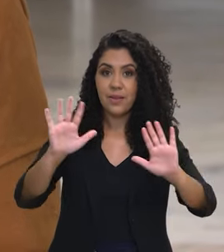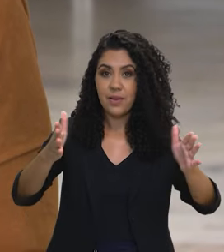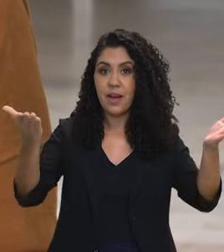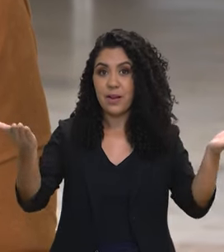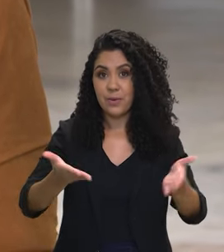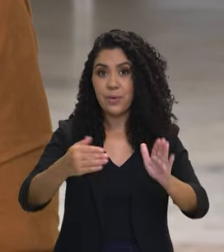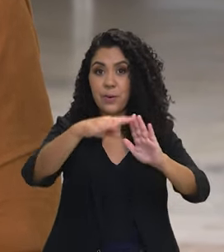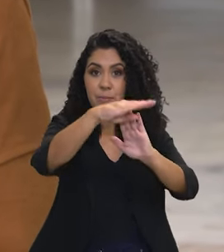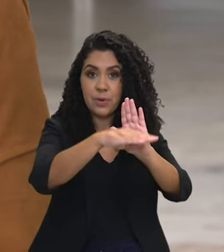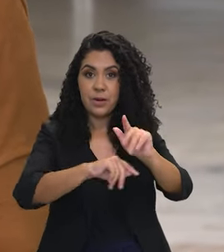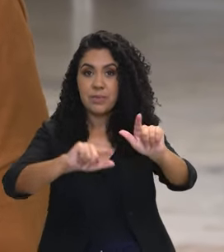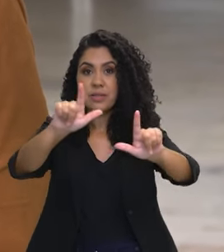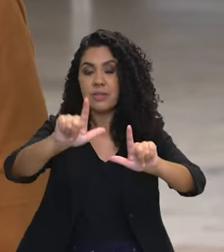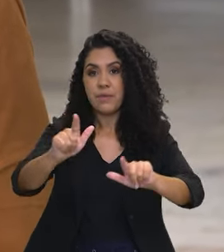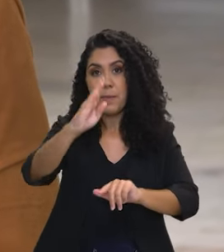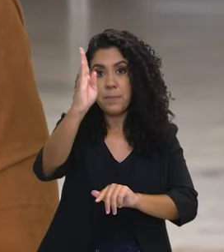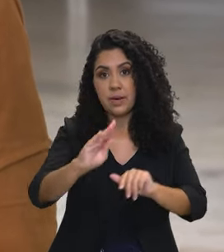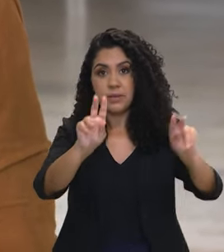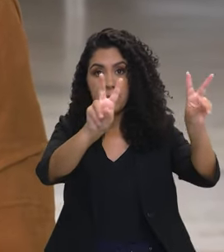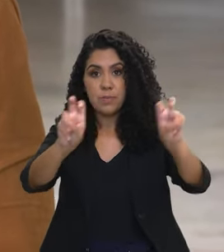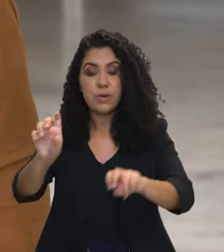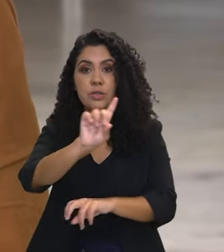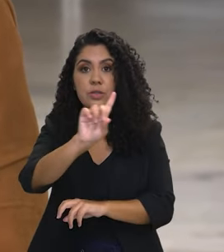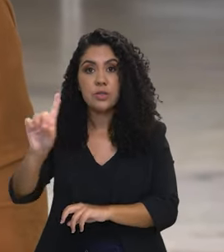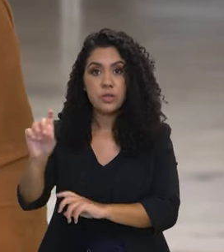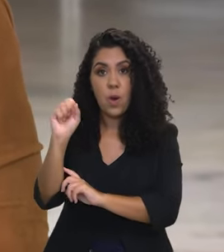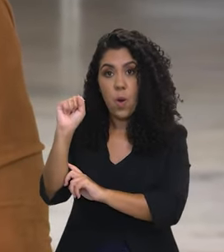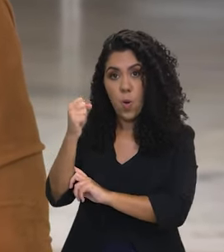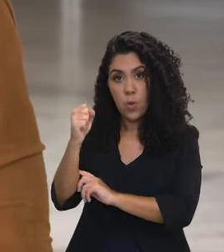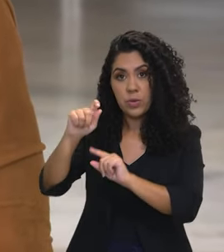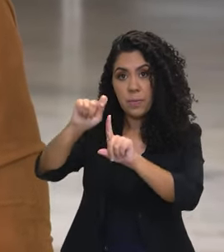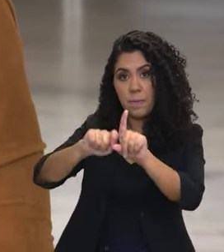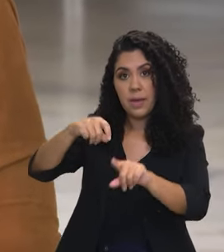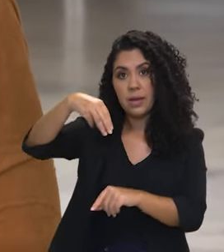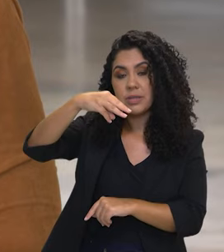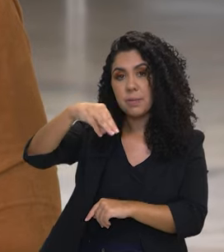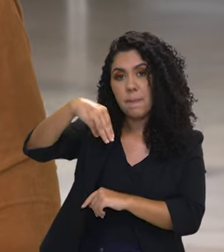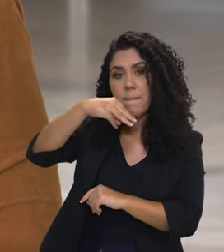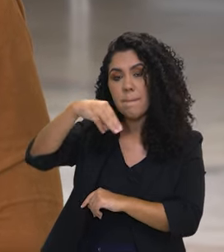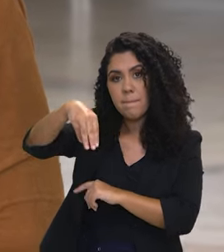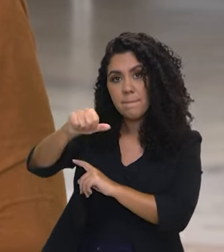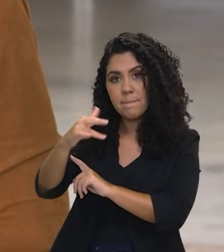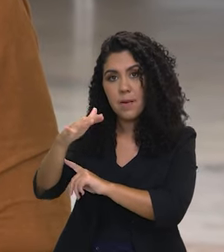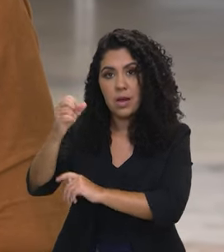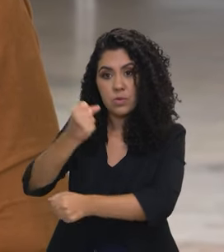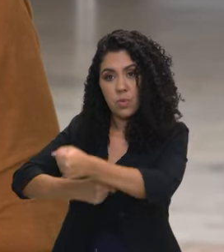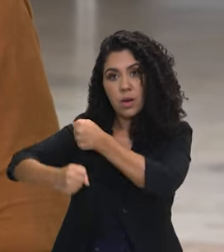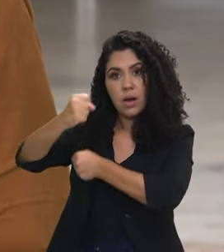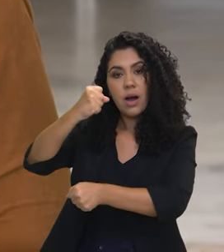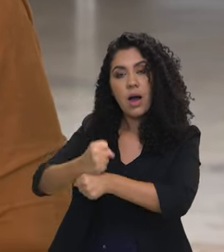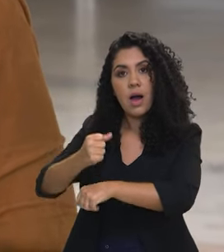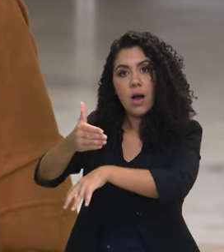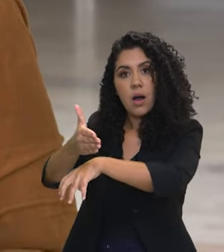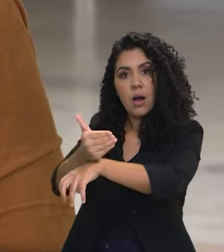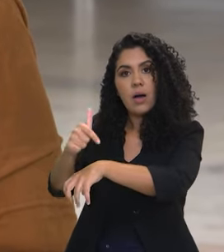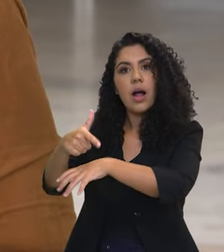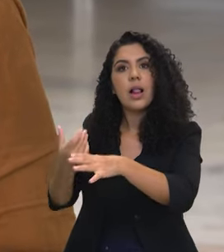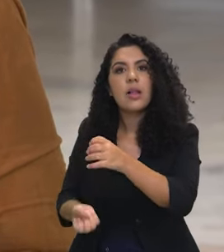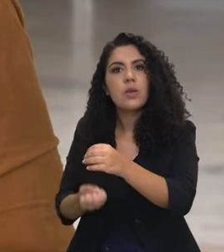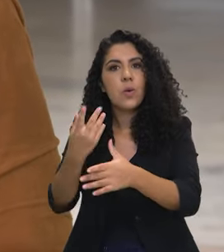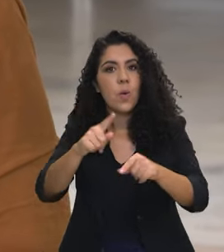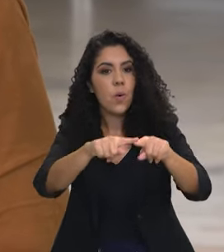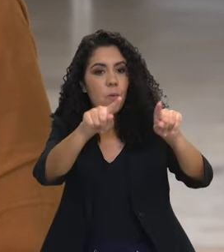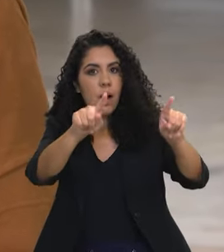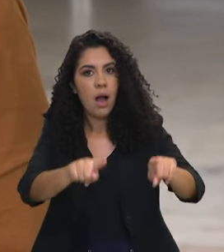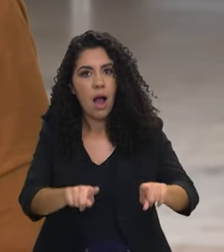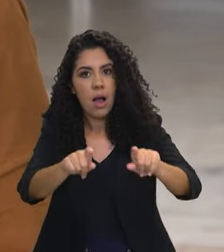Olá, começa agora mais um Brasil em Pauta. No dia 8 de março do ano passado, o Itamaraty anunciou a criação de um cargo